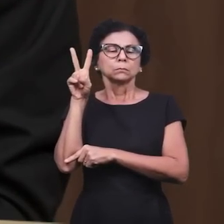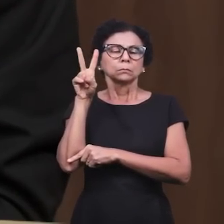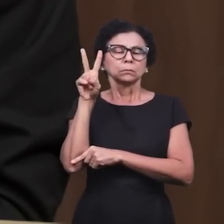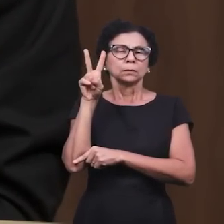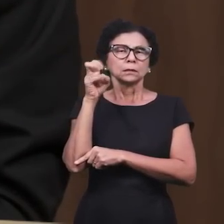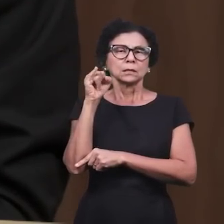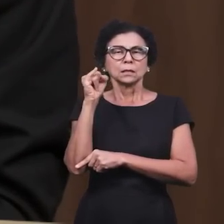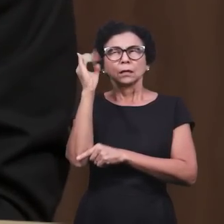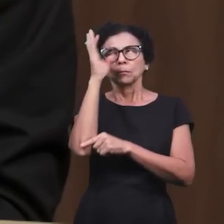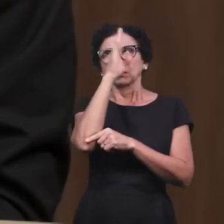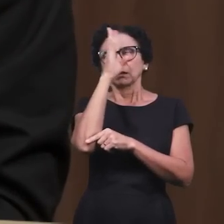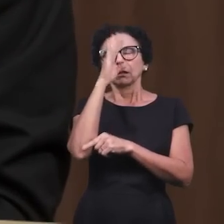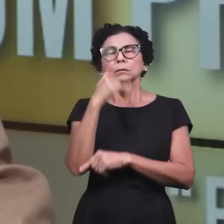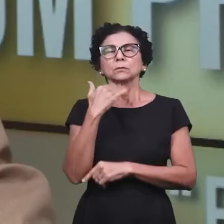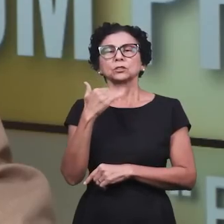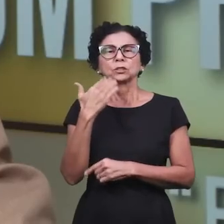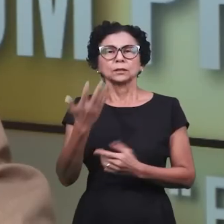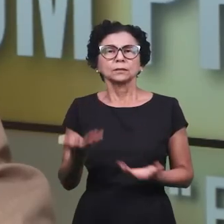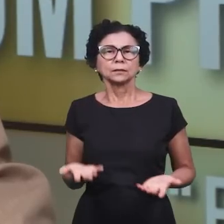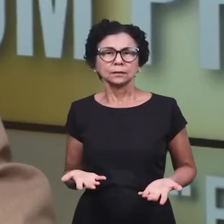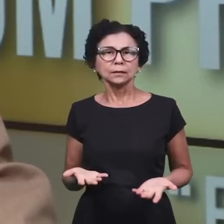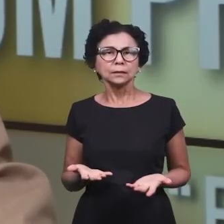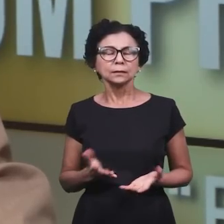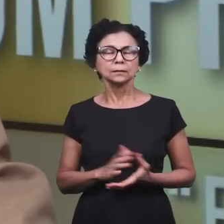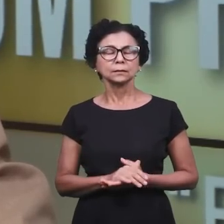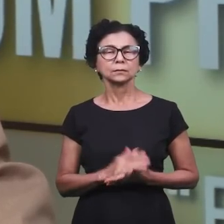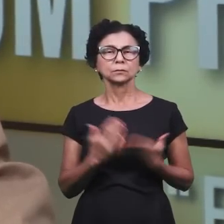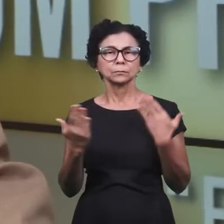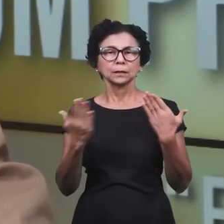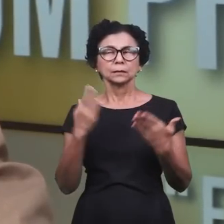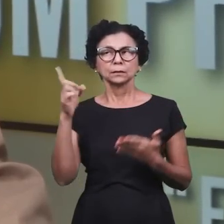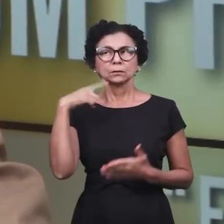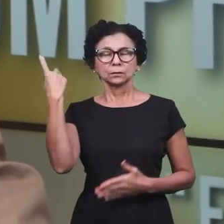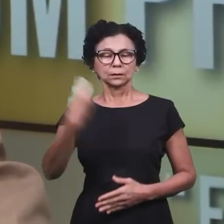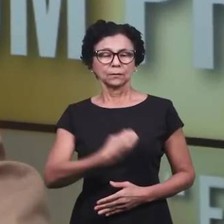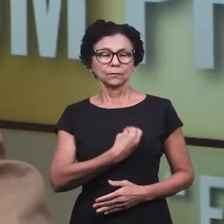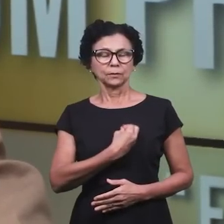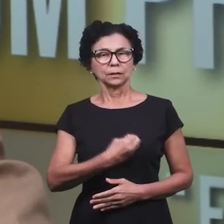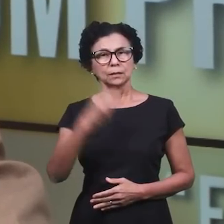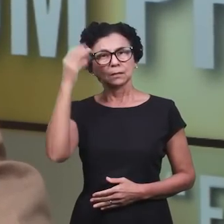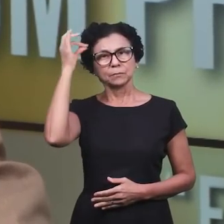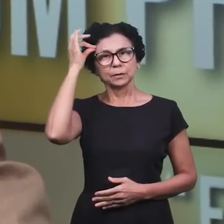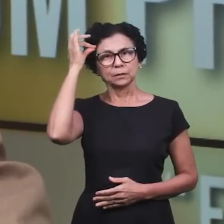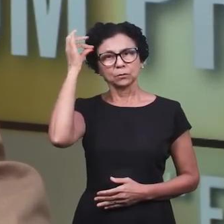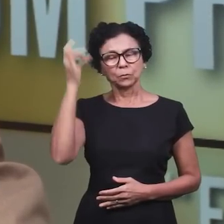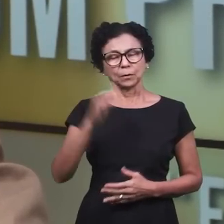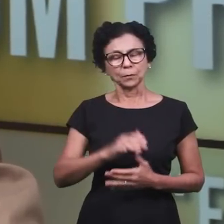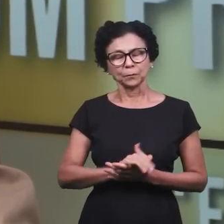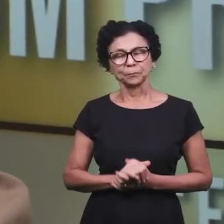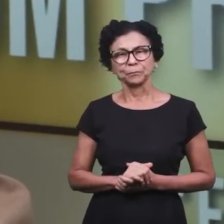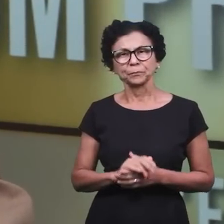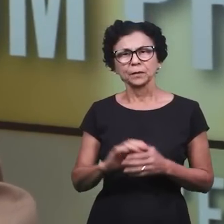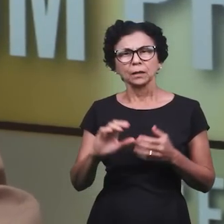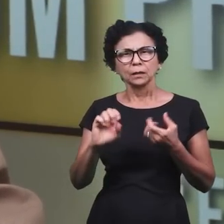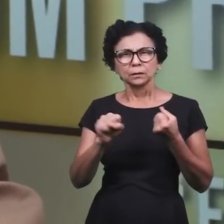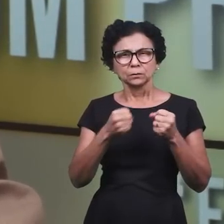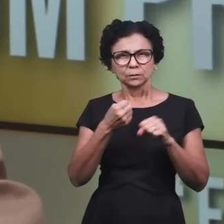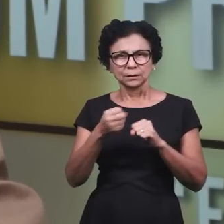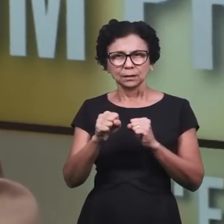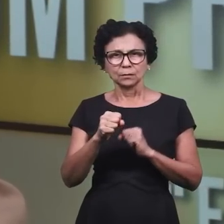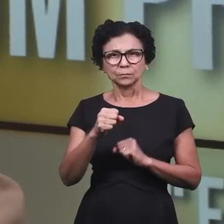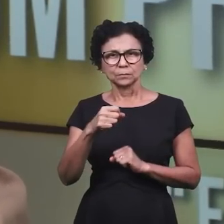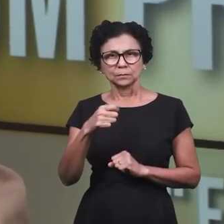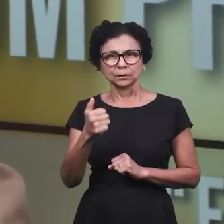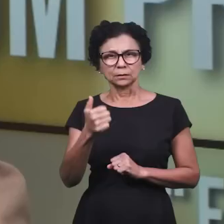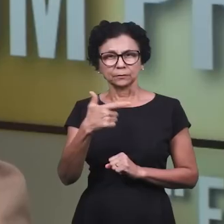Nós falarmos sobre isso, Guilherme. Exatamente. Demonstra aqui, um pouco antes, nos versos do Salmo 127,